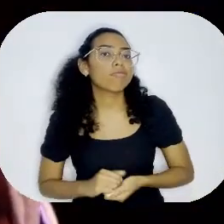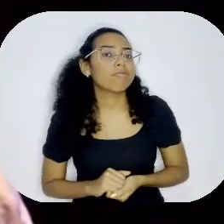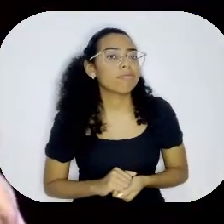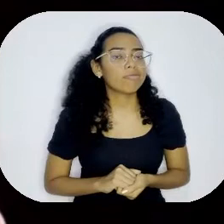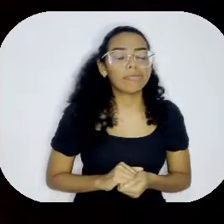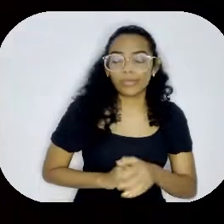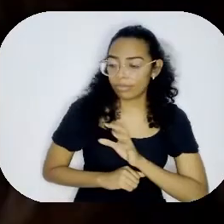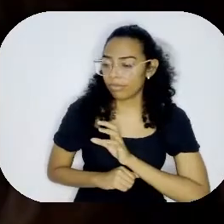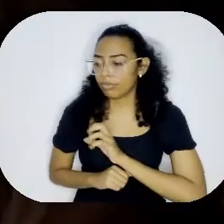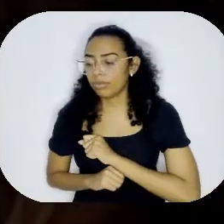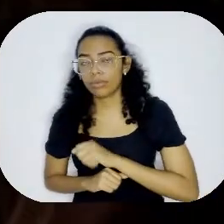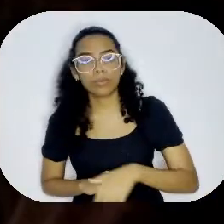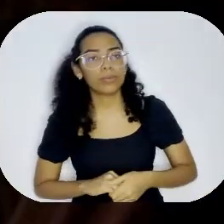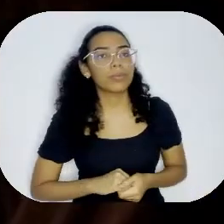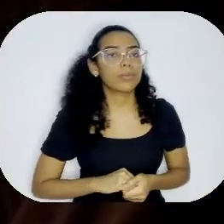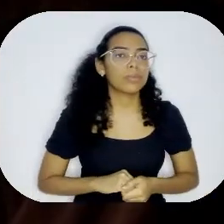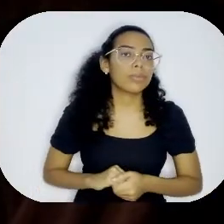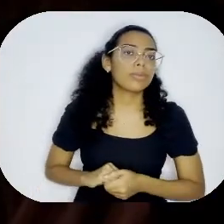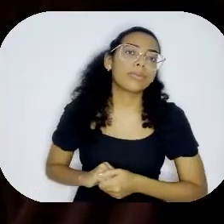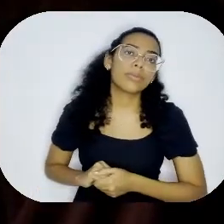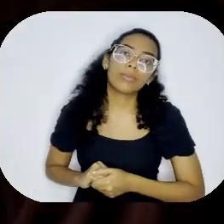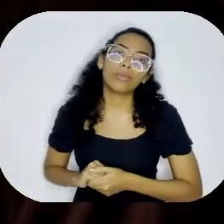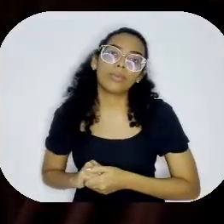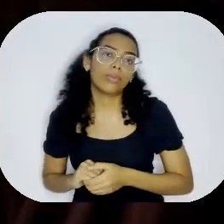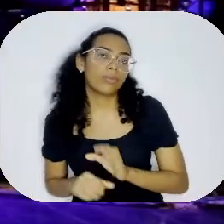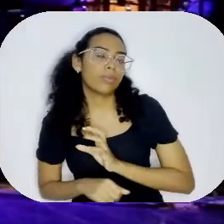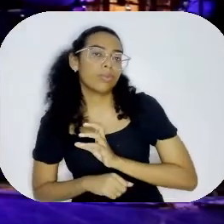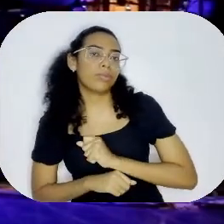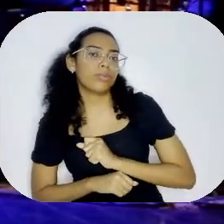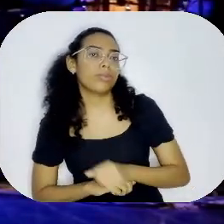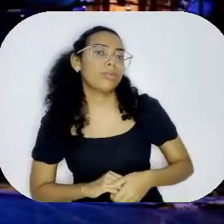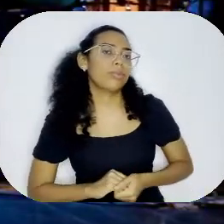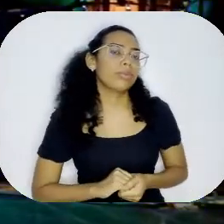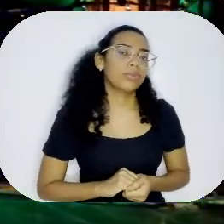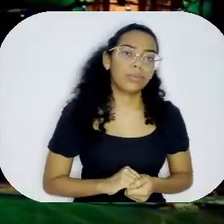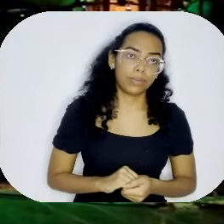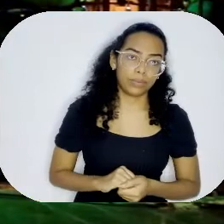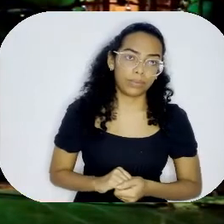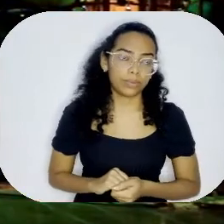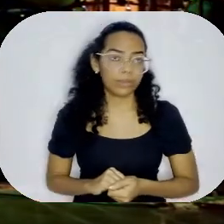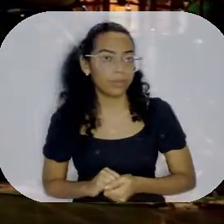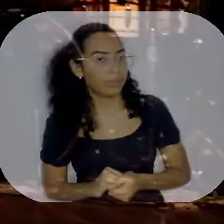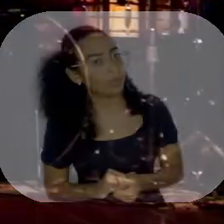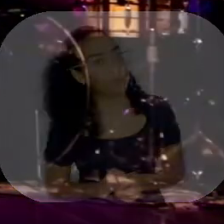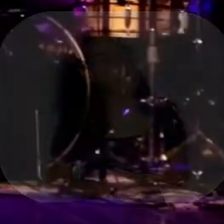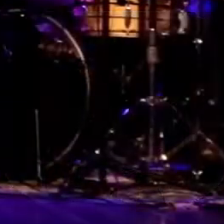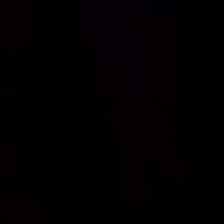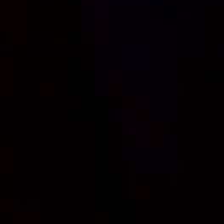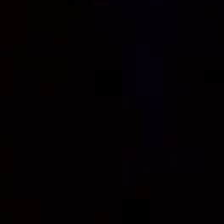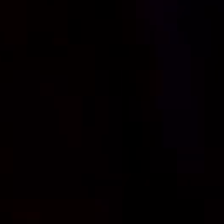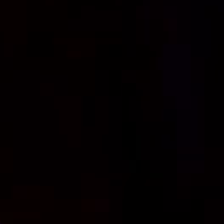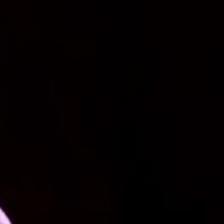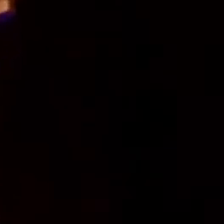amor, ser do amor, cedro, ó meu amor.